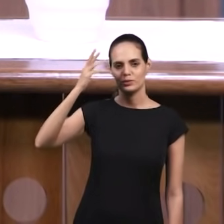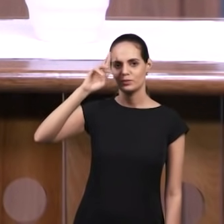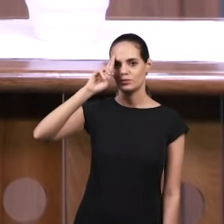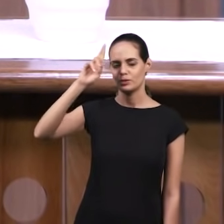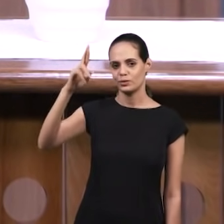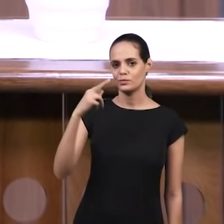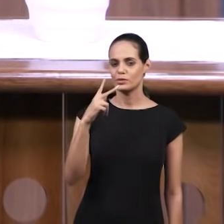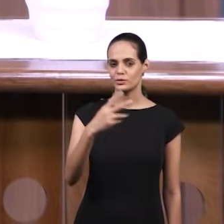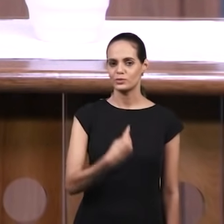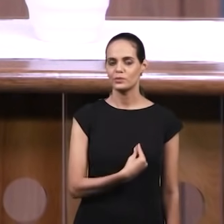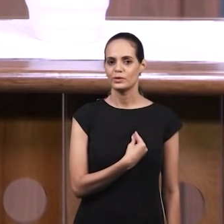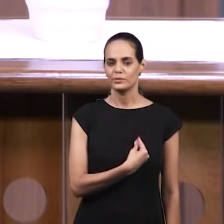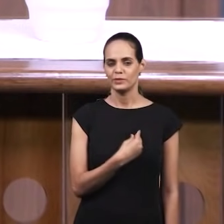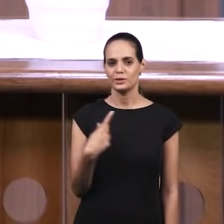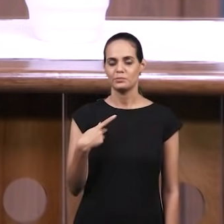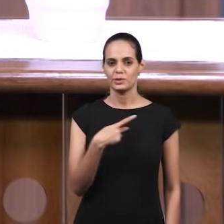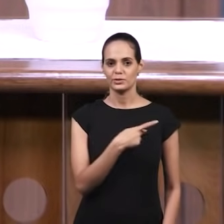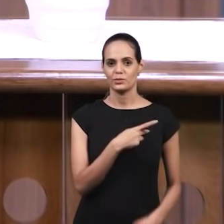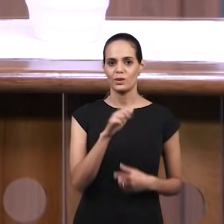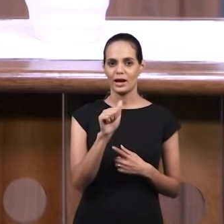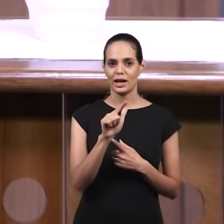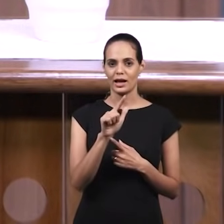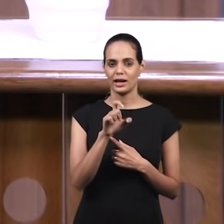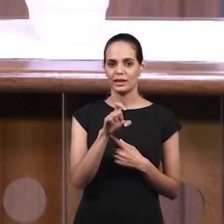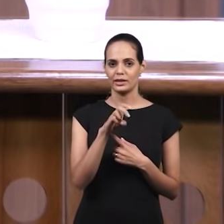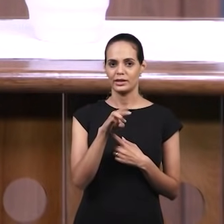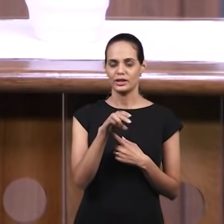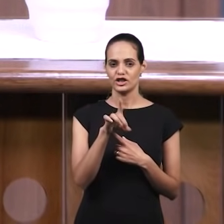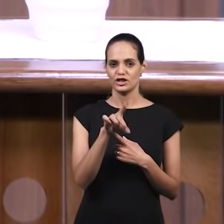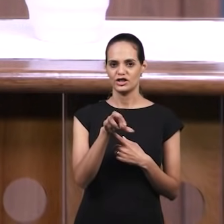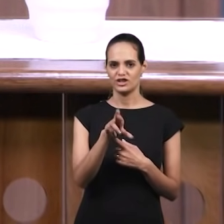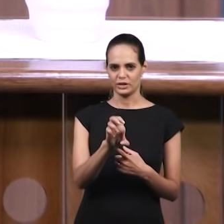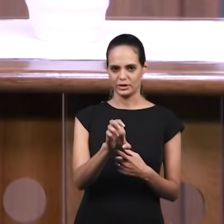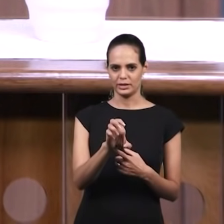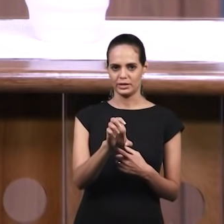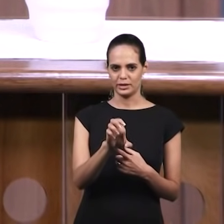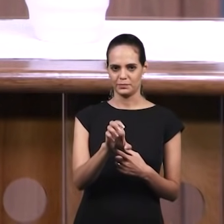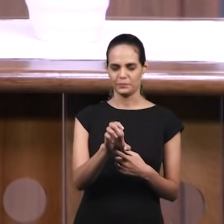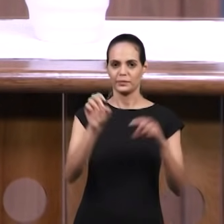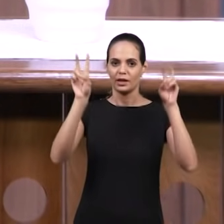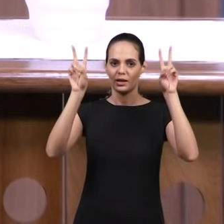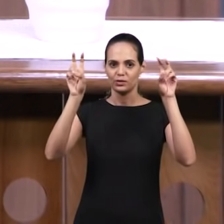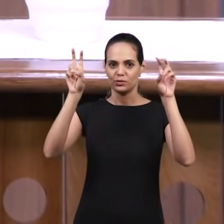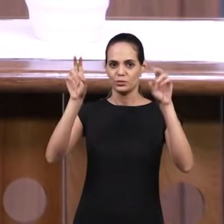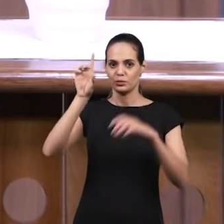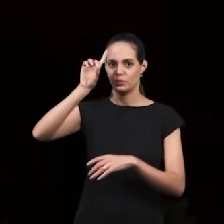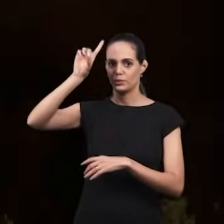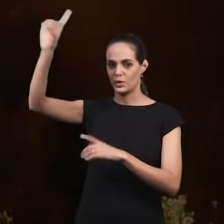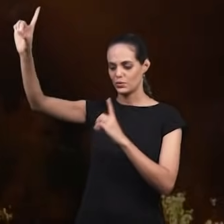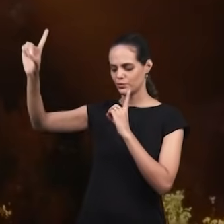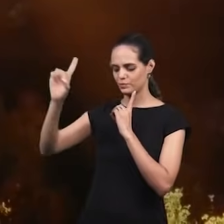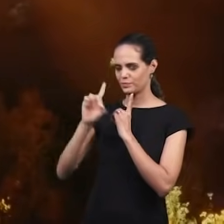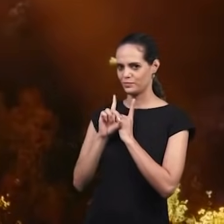do Senhor para você através do pastor Alexandre Brasil, que tem o tema Deus nos encontrou.